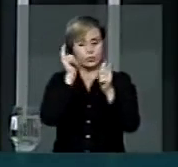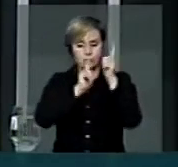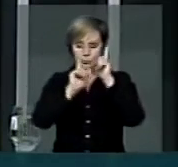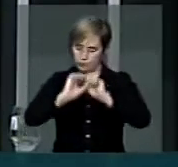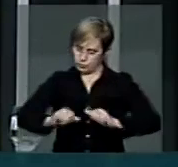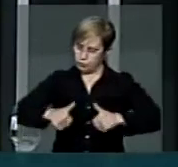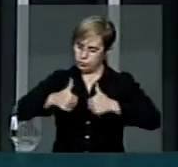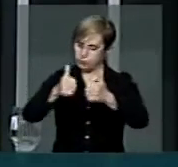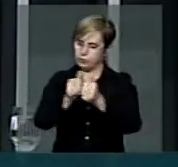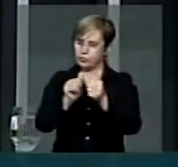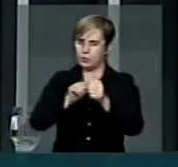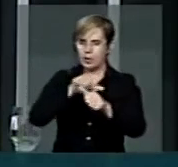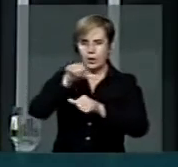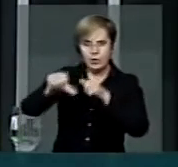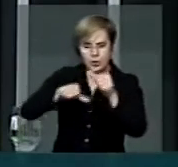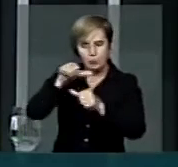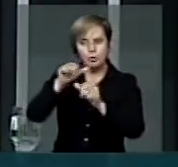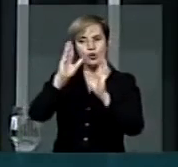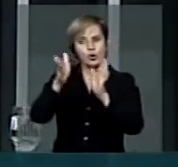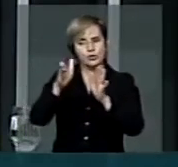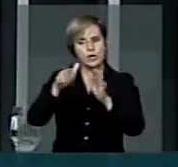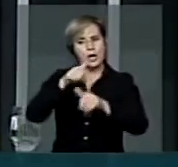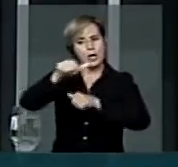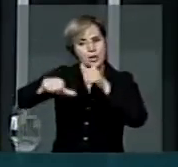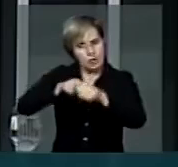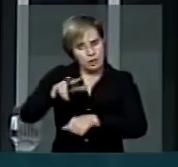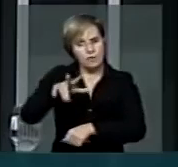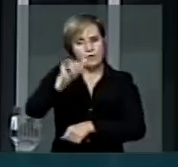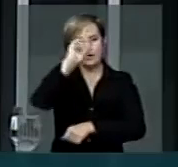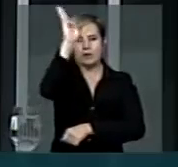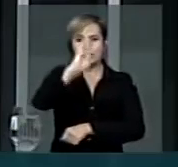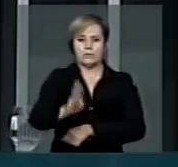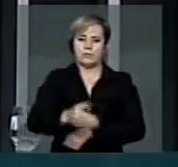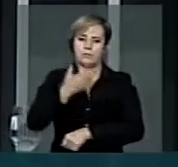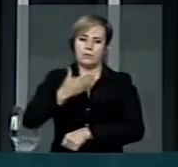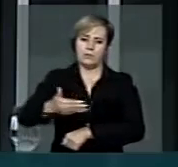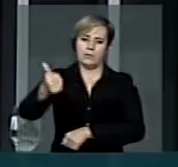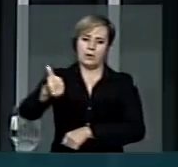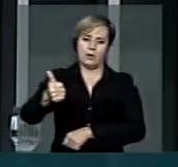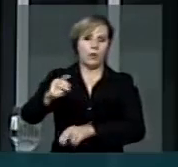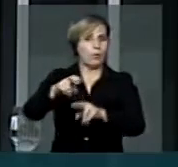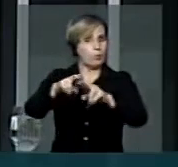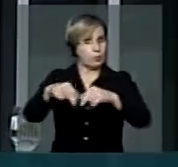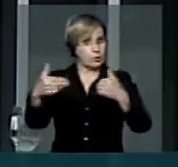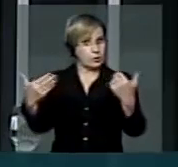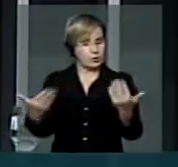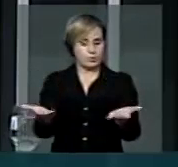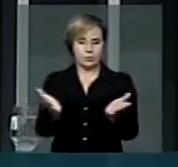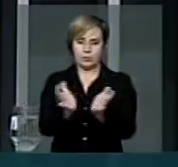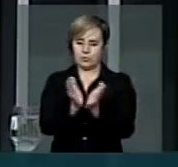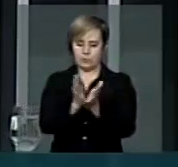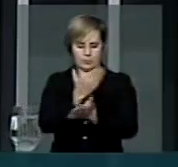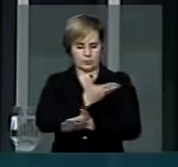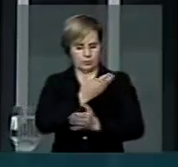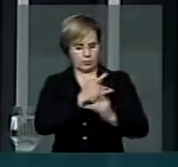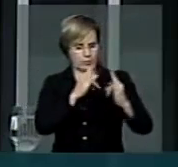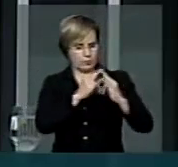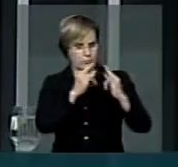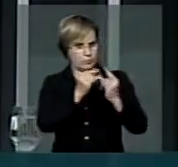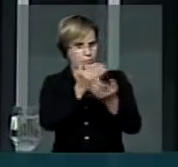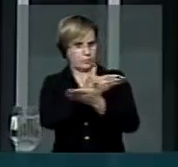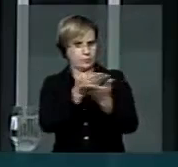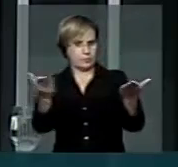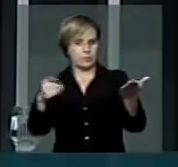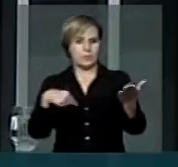que mudou e continuará mudando o Brasil para melhor. É para isso, companheiros e companheiras, que